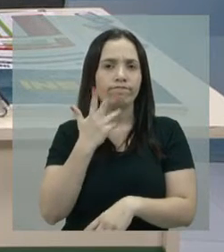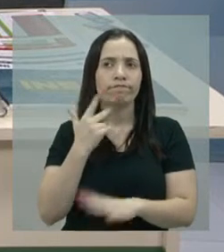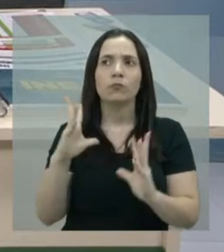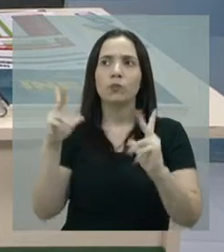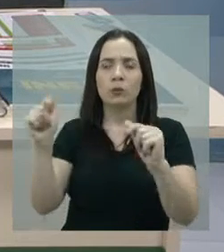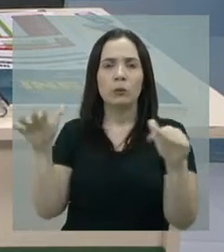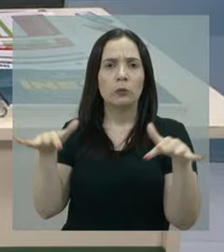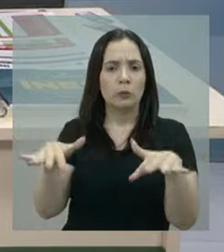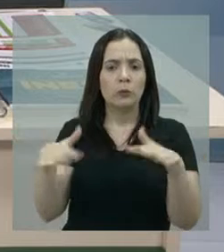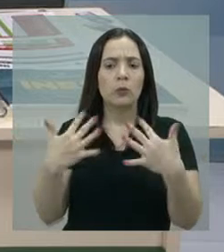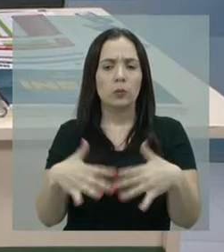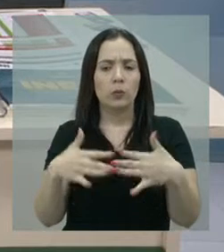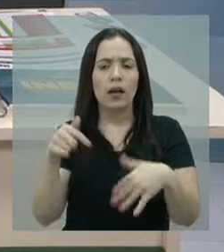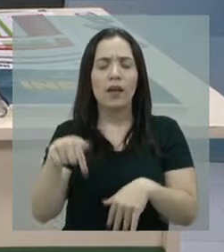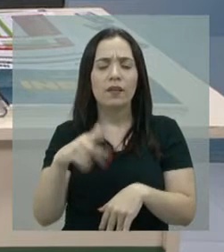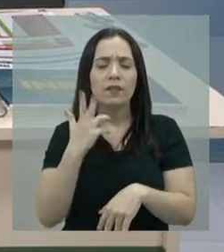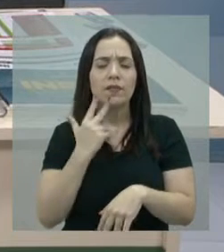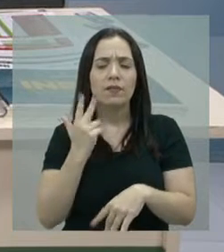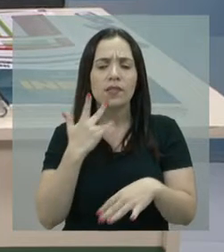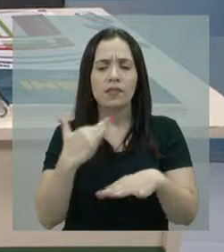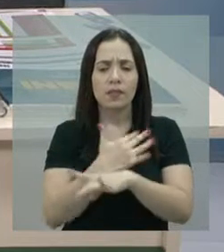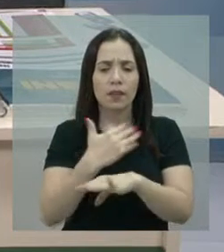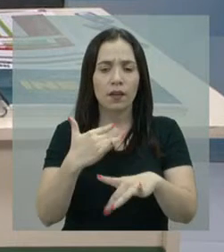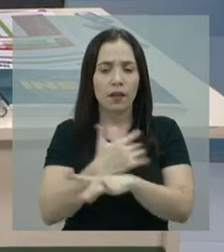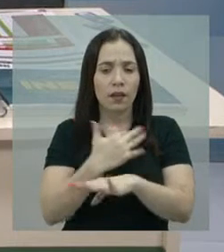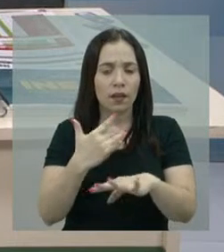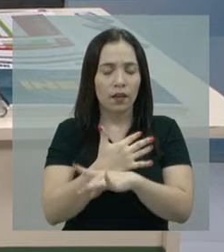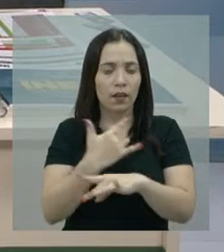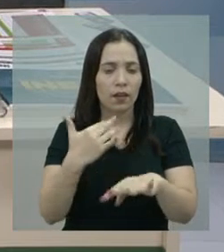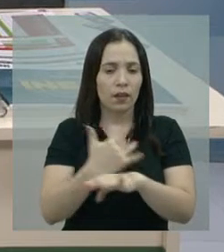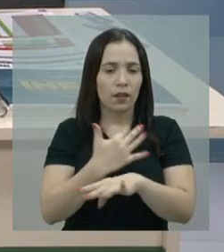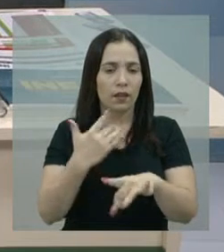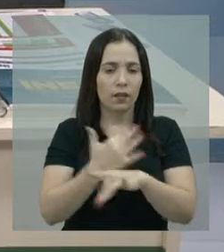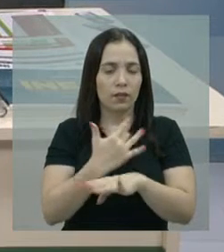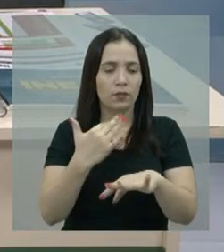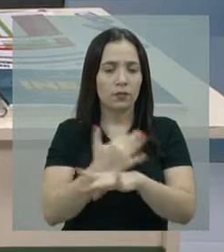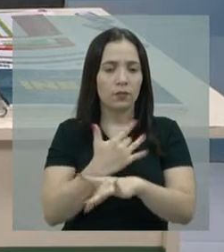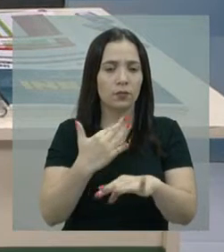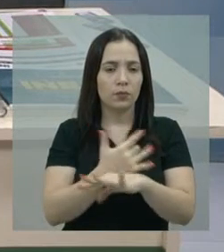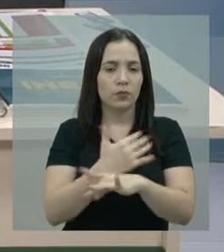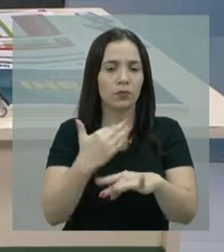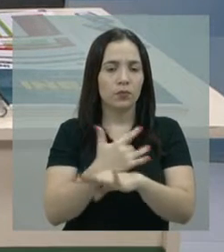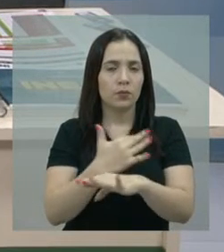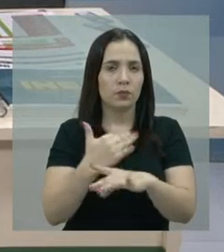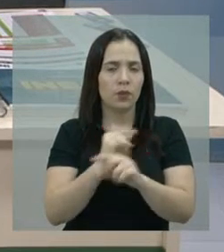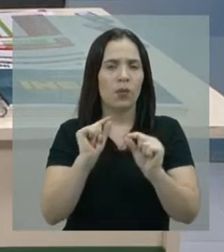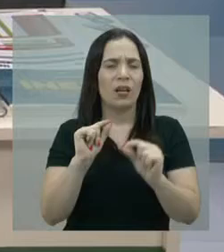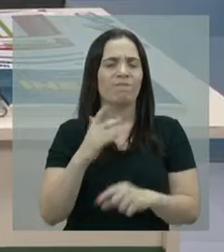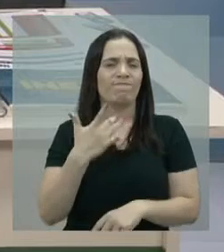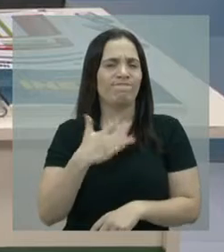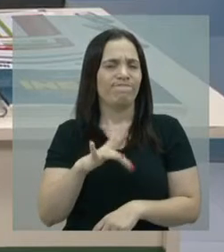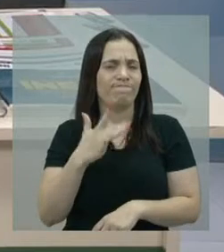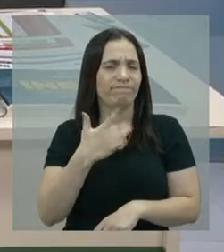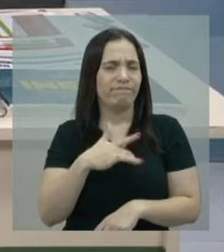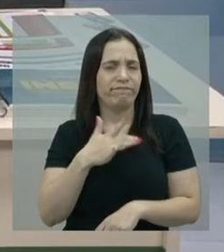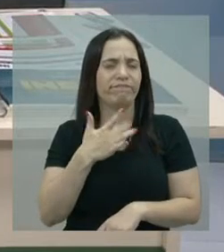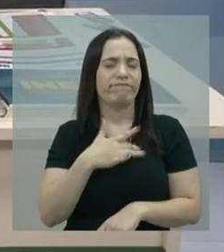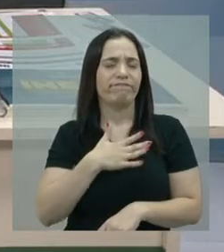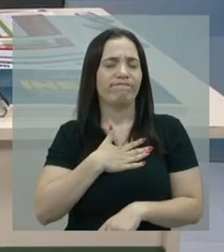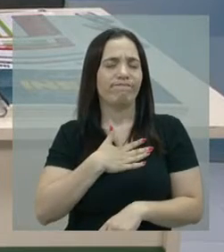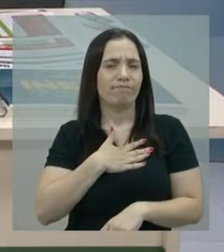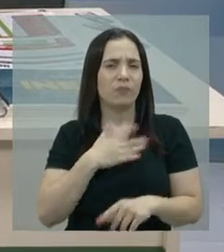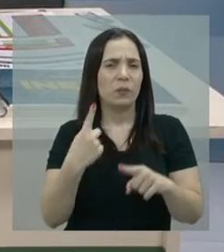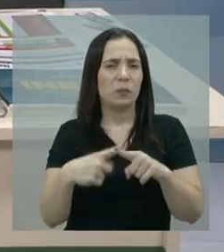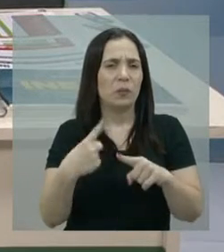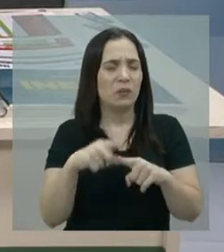né? Você vê o centro da cidade de Fortaleza hoje, é uma coisa que dá dó, gente. É um abrigo a céu aberto, né? Pronto, de